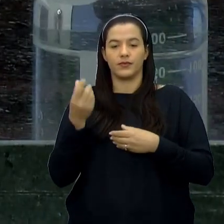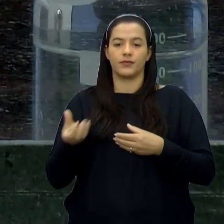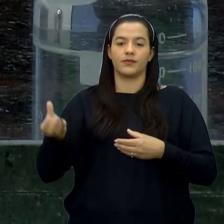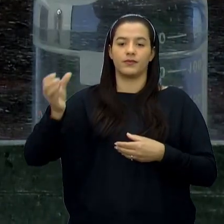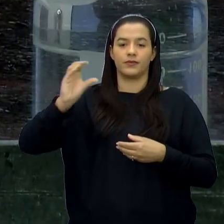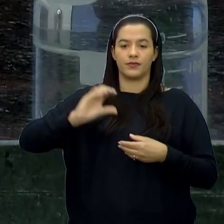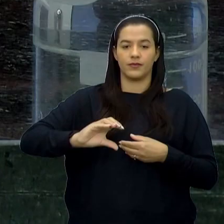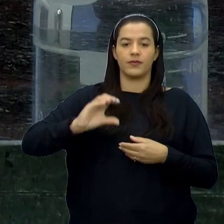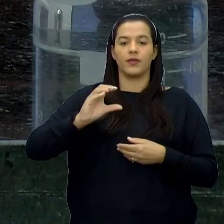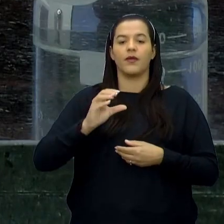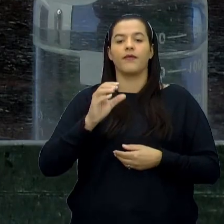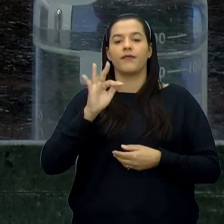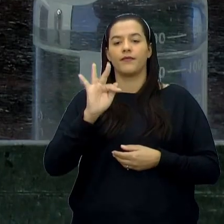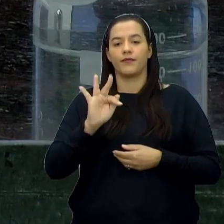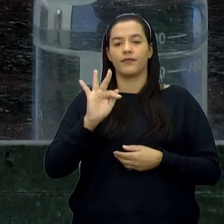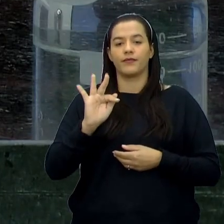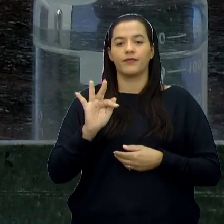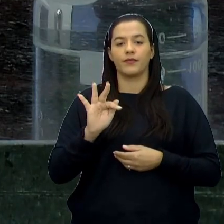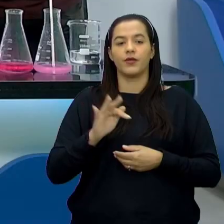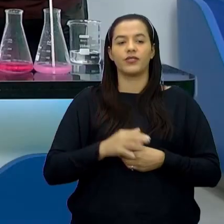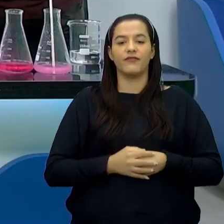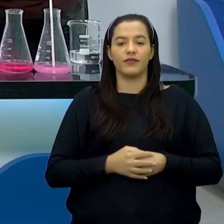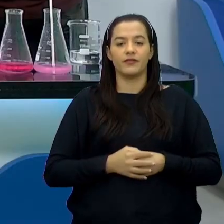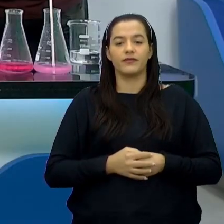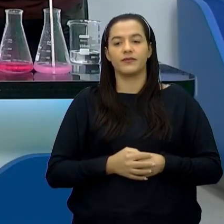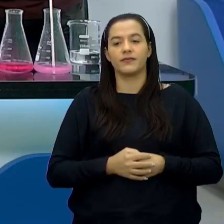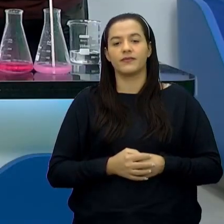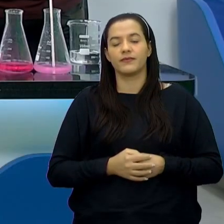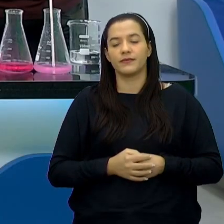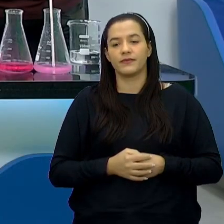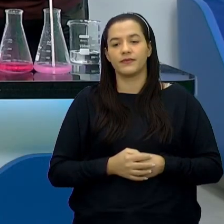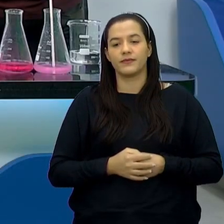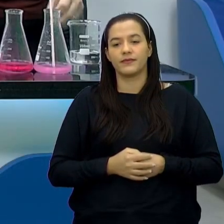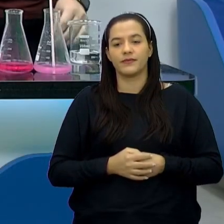que tem fenolftaleína e